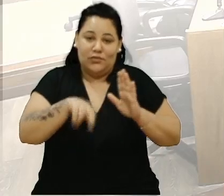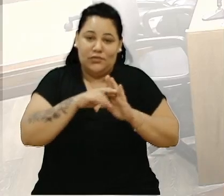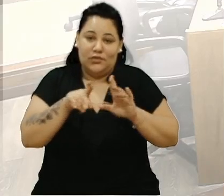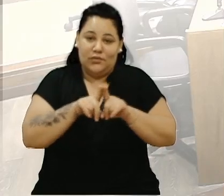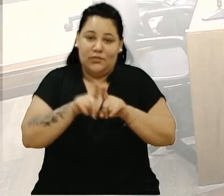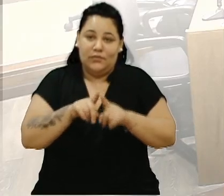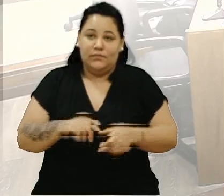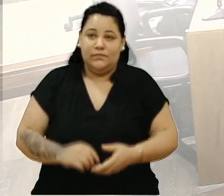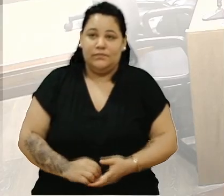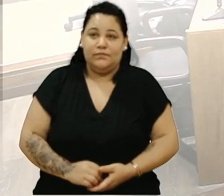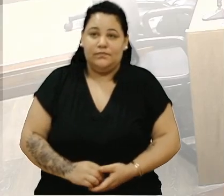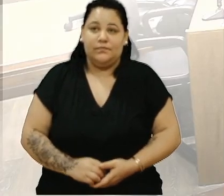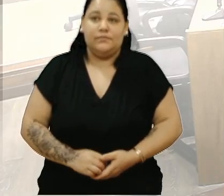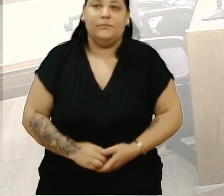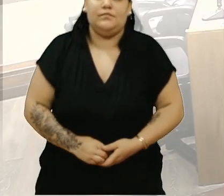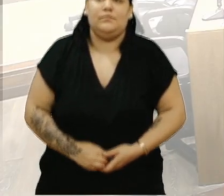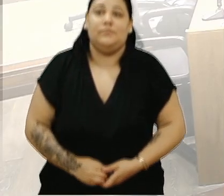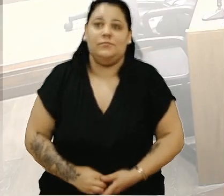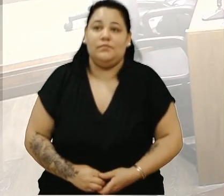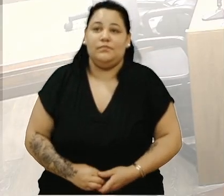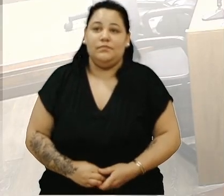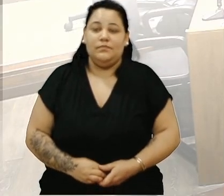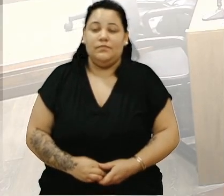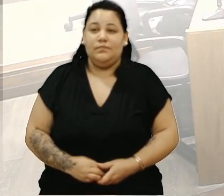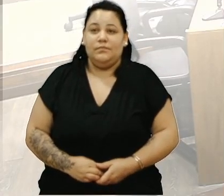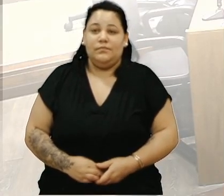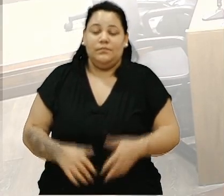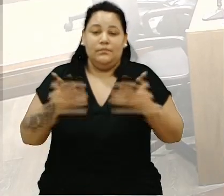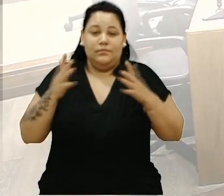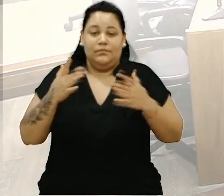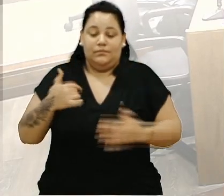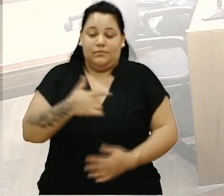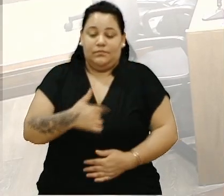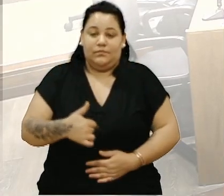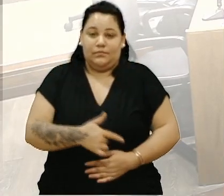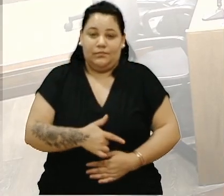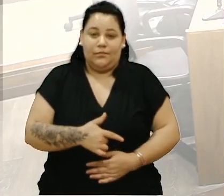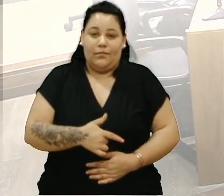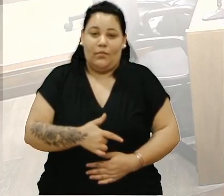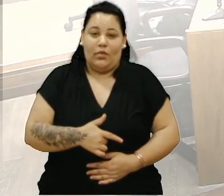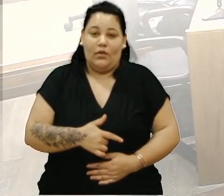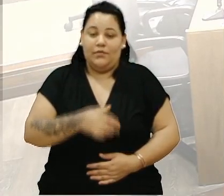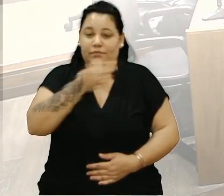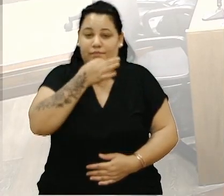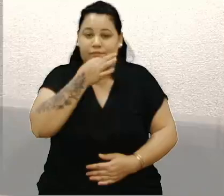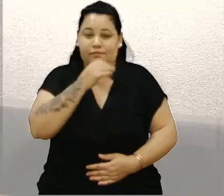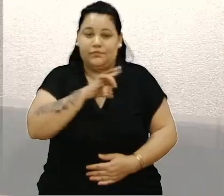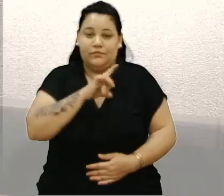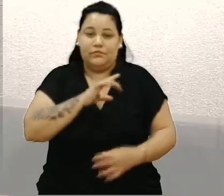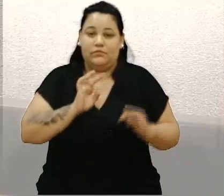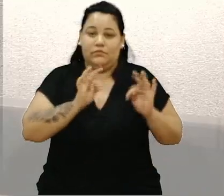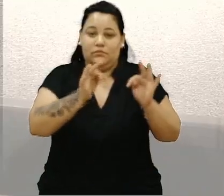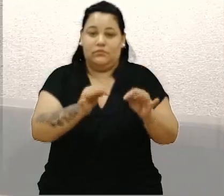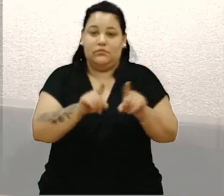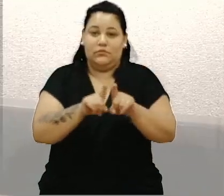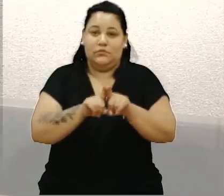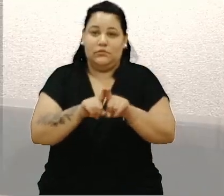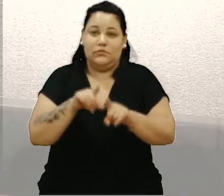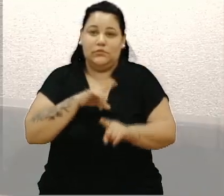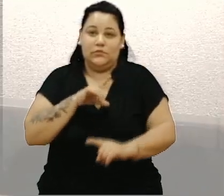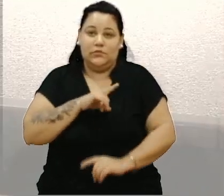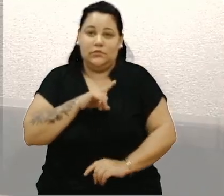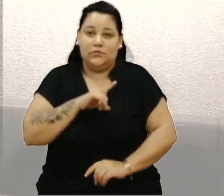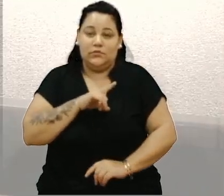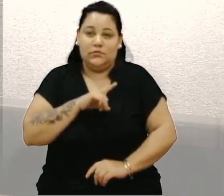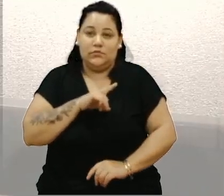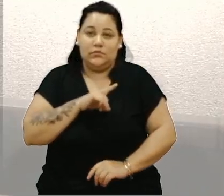professor Zanquim. Exatamente, Caxias do Sul exporta tecnologia. Tem uma universidade comunitária